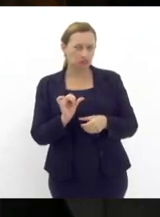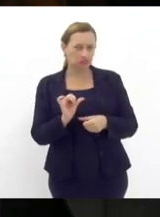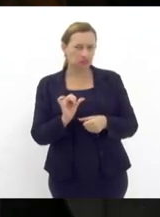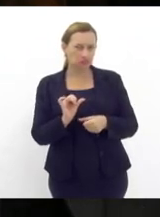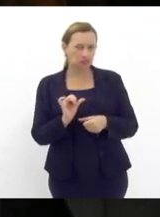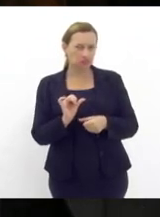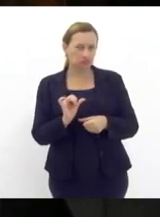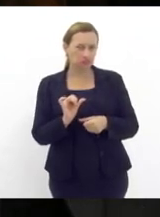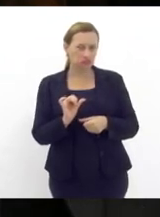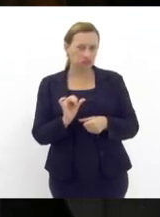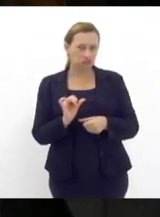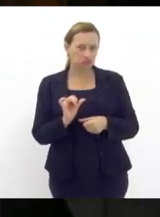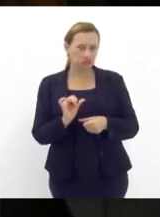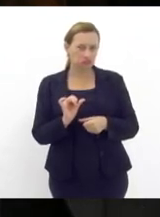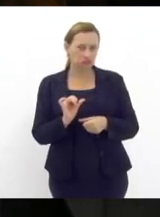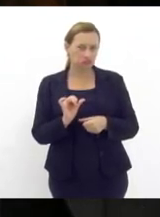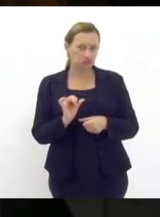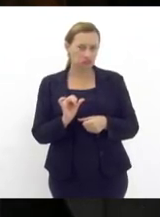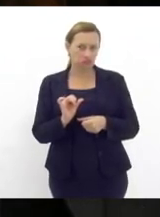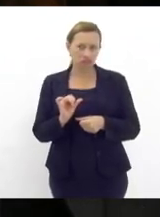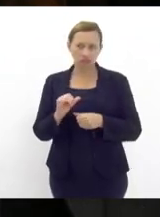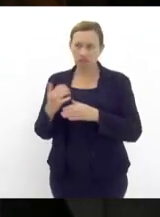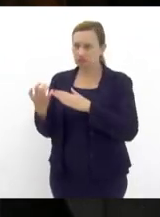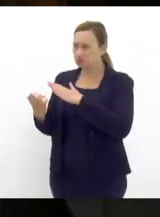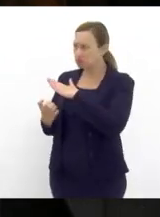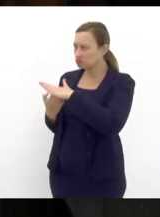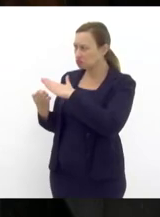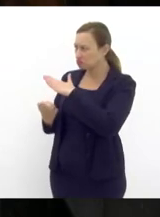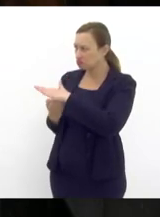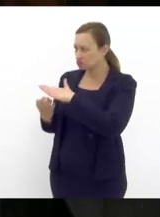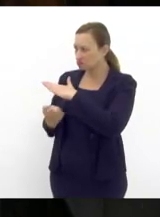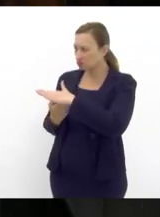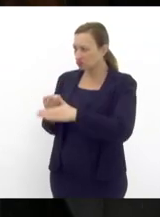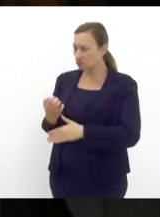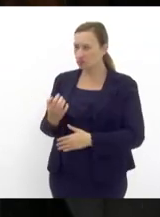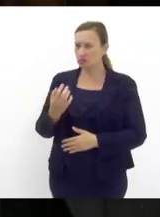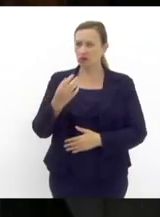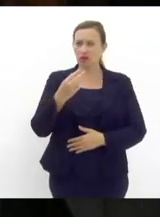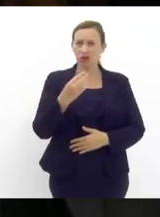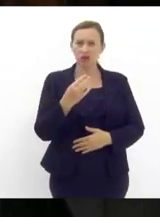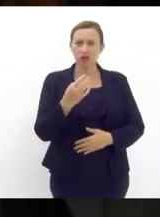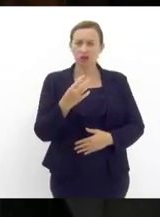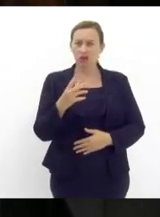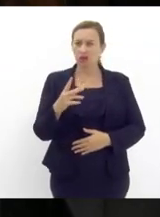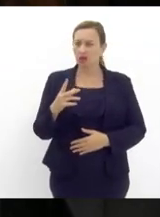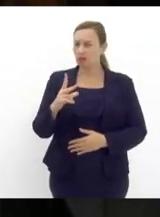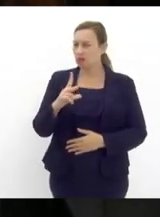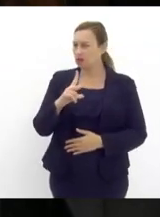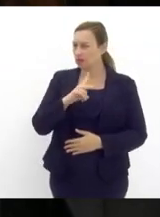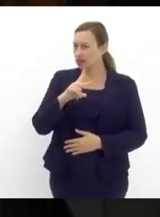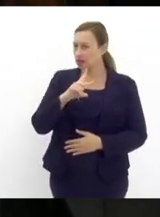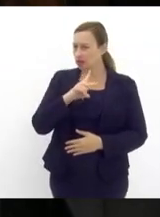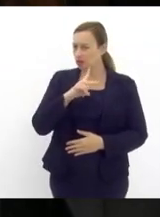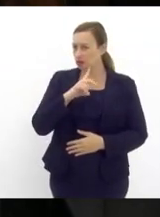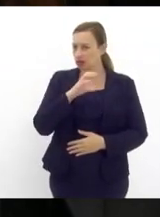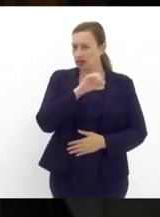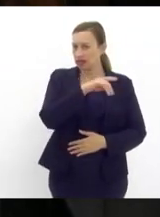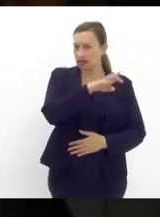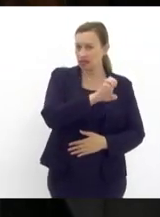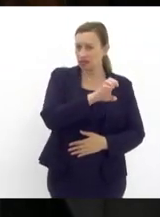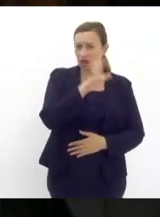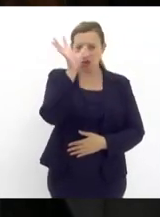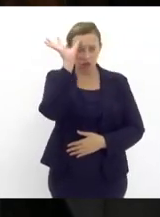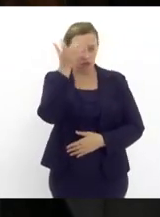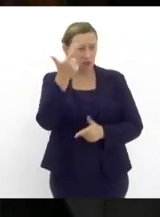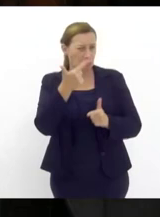da concessão tirando da mão da Cedae para iniciativa privada teria resolvido o problema